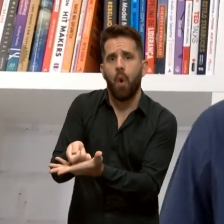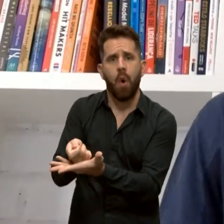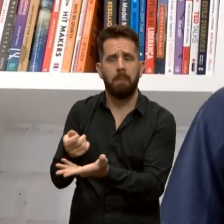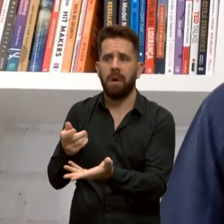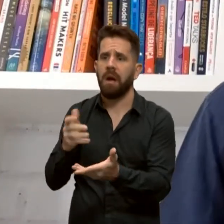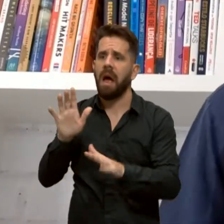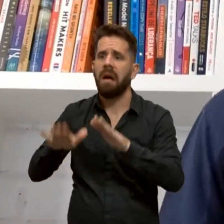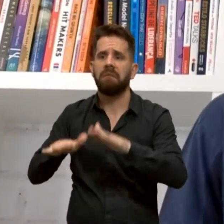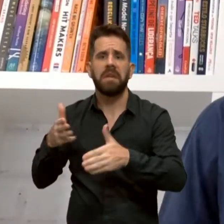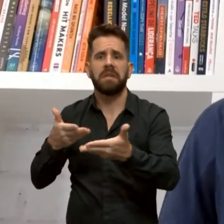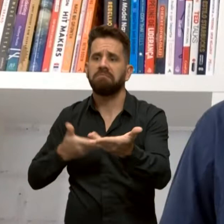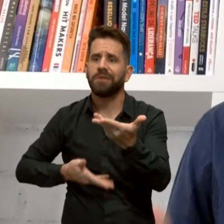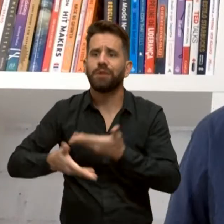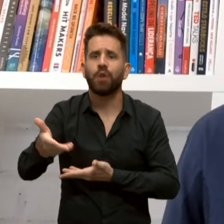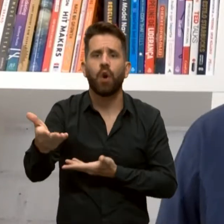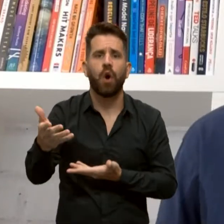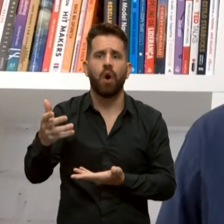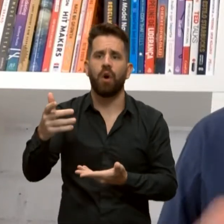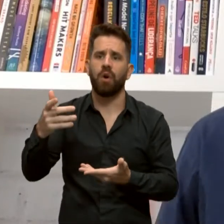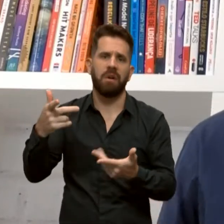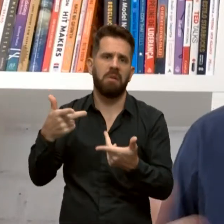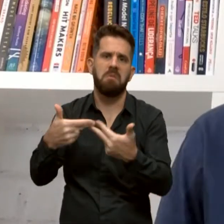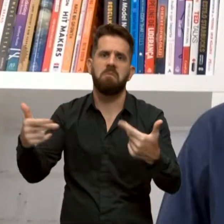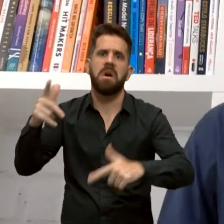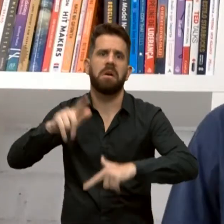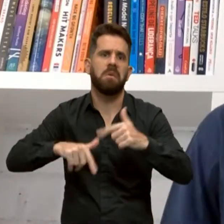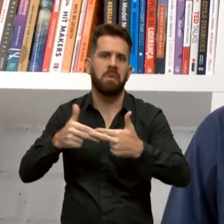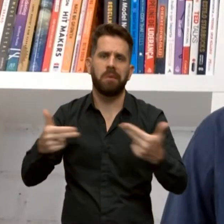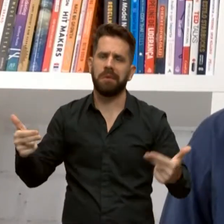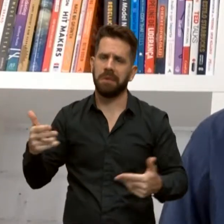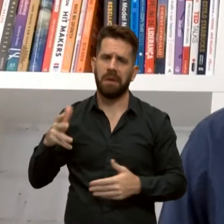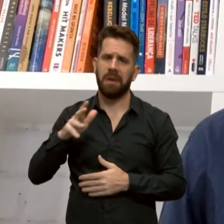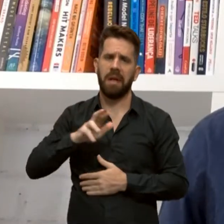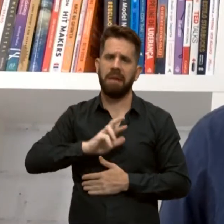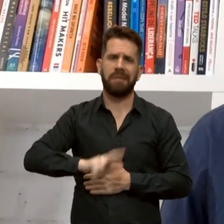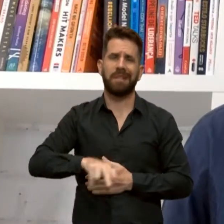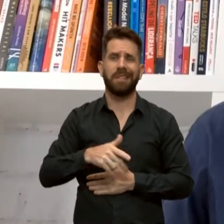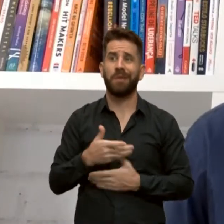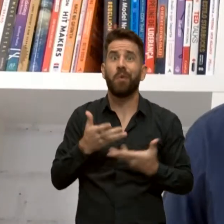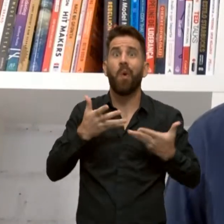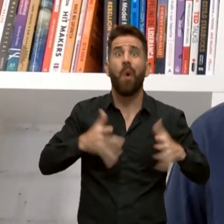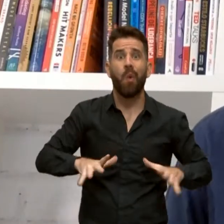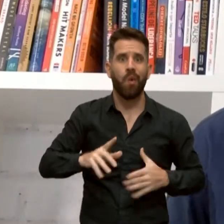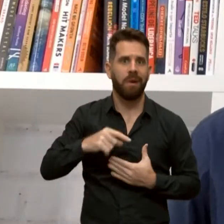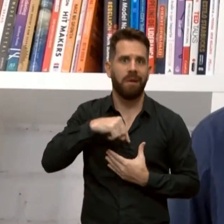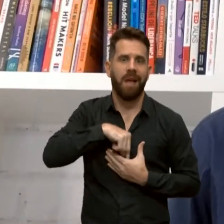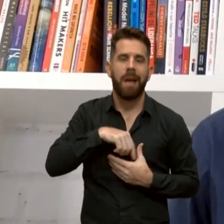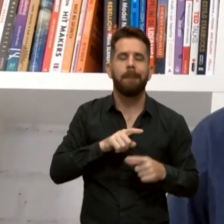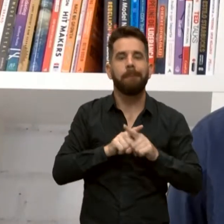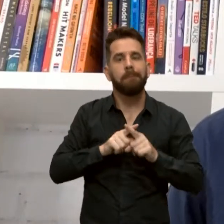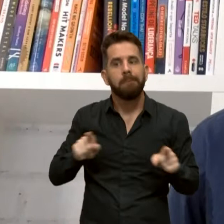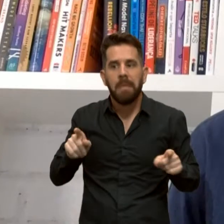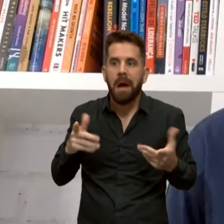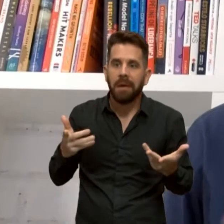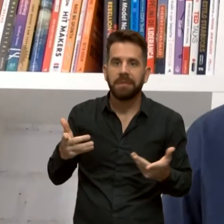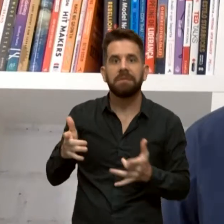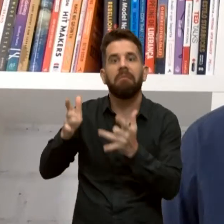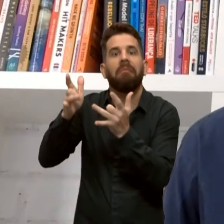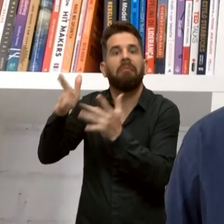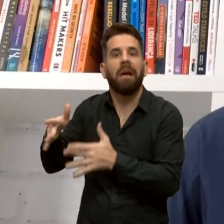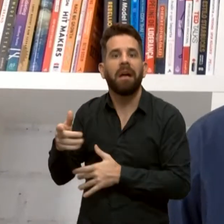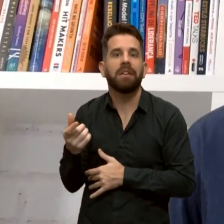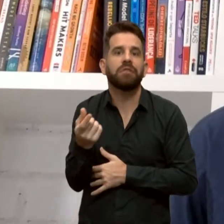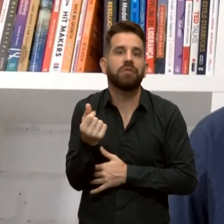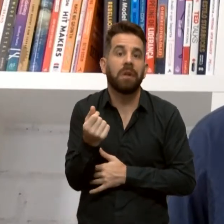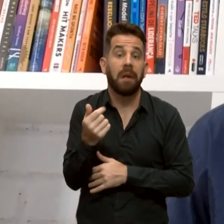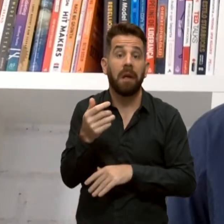coisa que às vezes ele não quer, e tudo bem, às vezes acaba pegando só com cashback, mas em vários casos ele acaba também adicionando